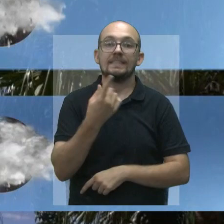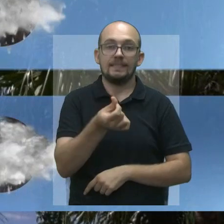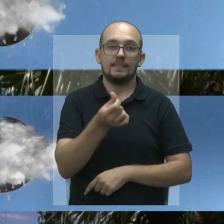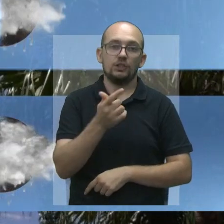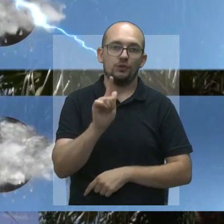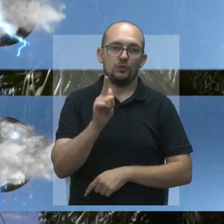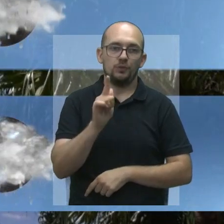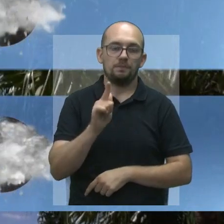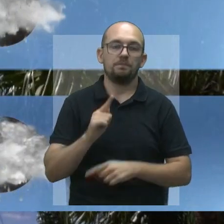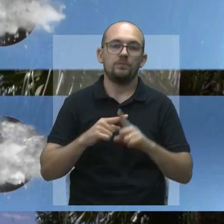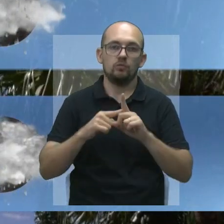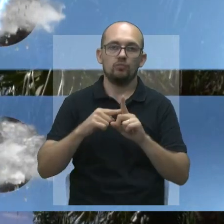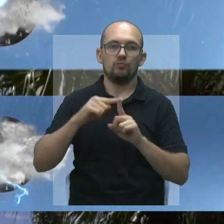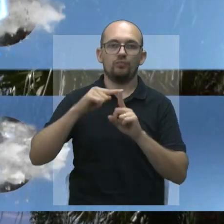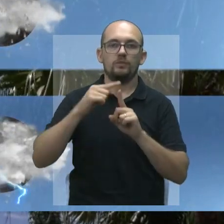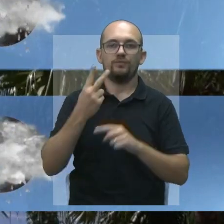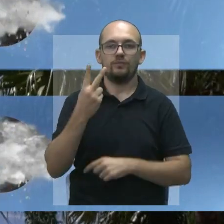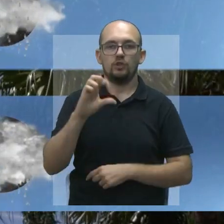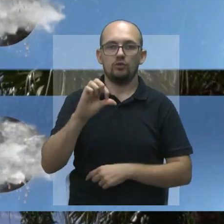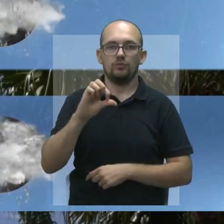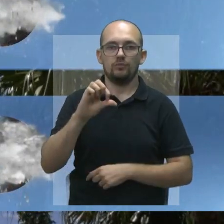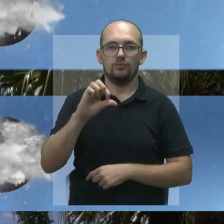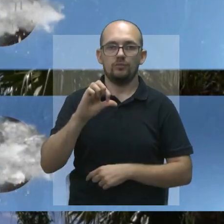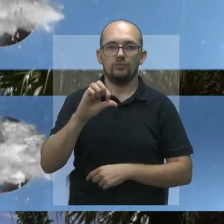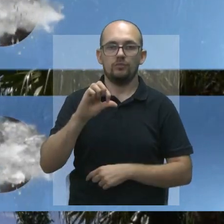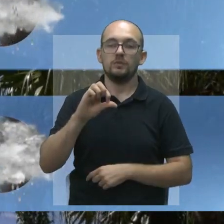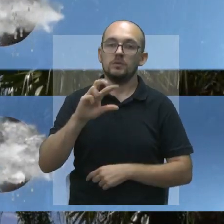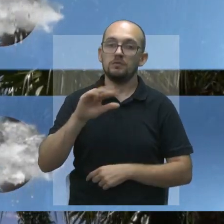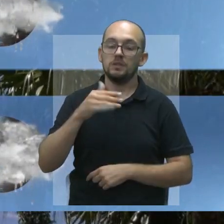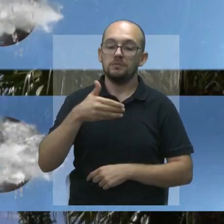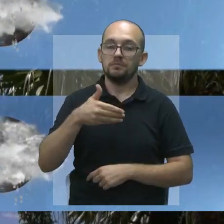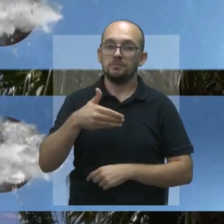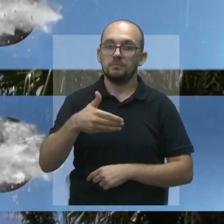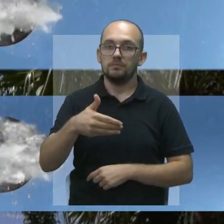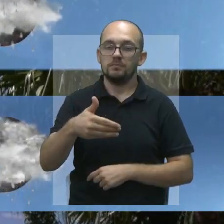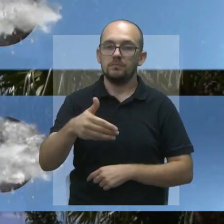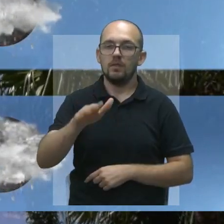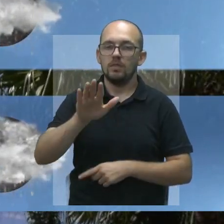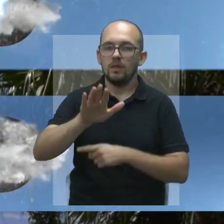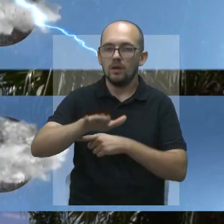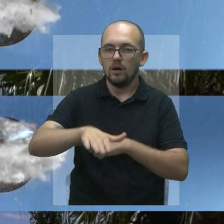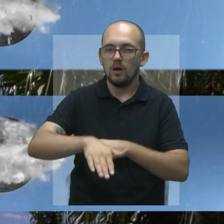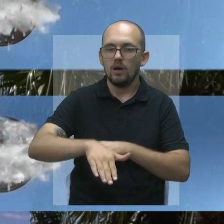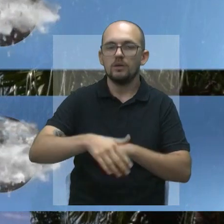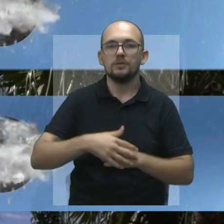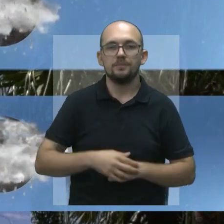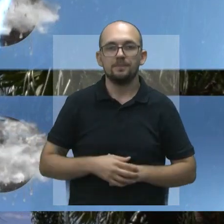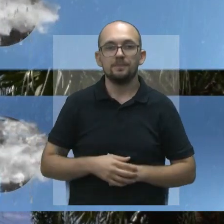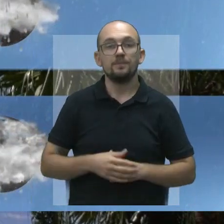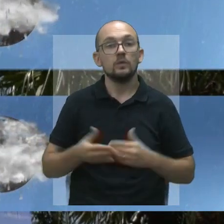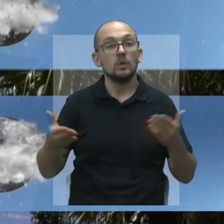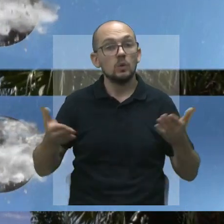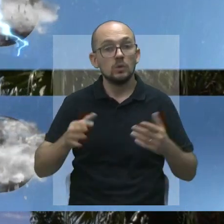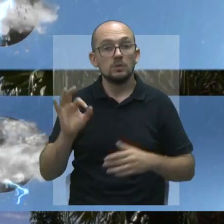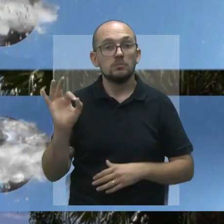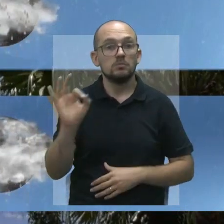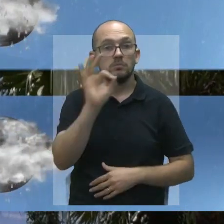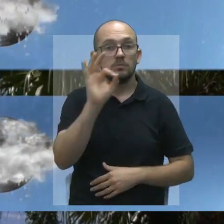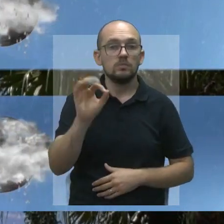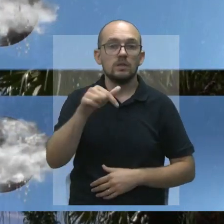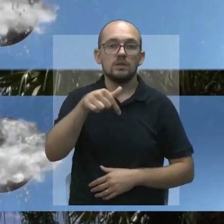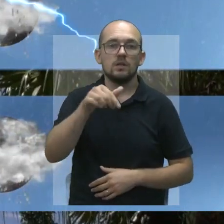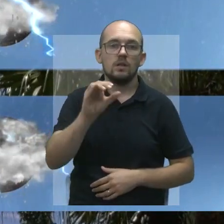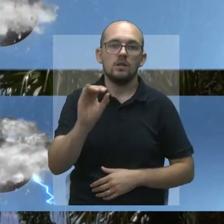a máxima de 29 graus. Deve ocorrer ainda no período da tarde. Hoje há a probabilidade de 70%